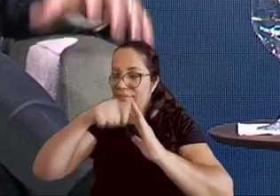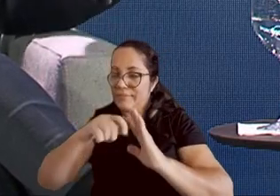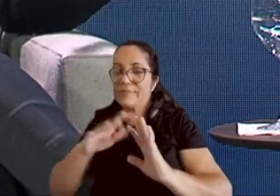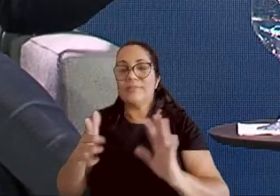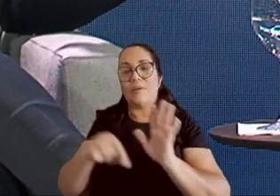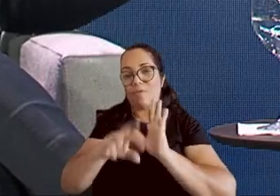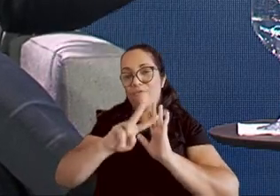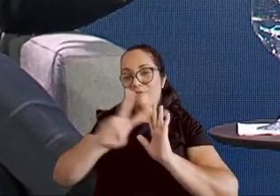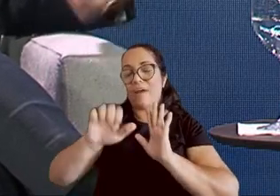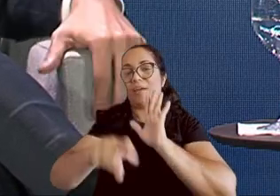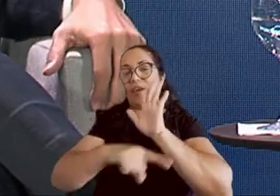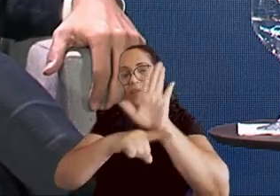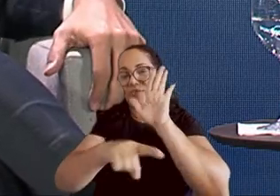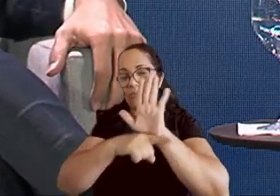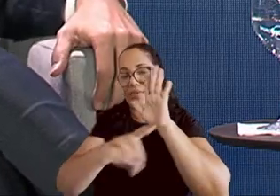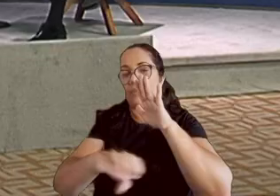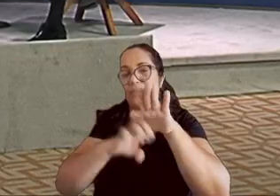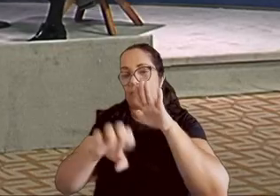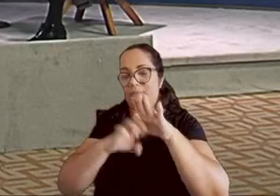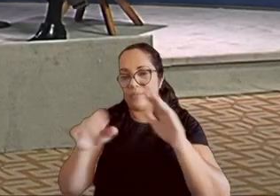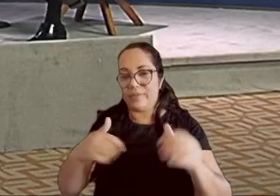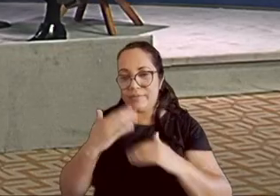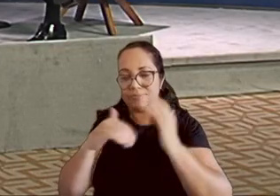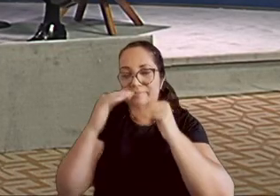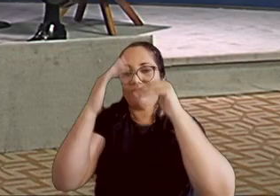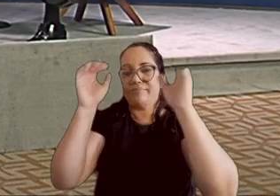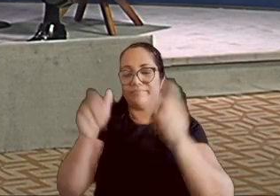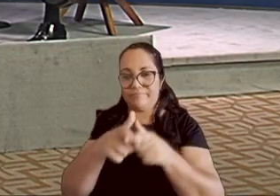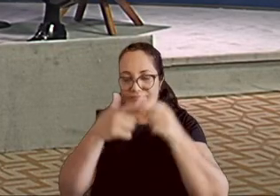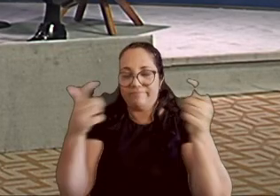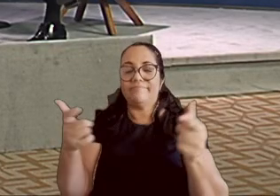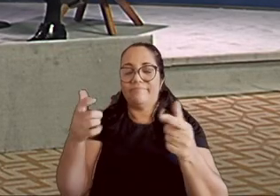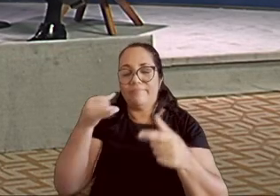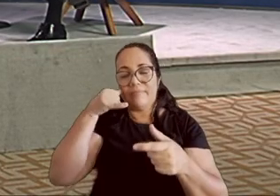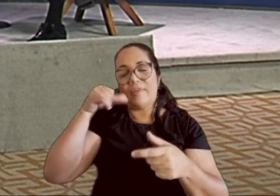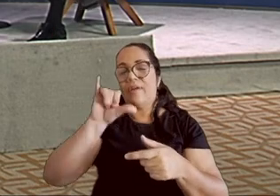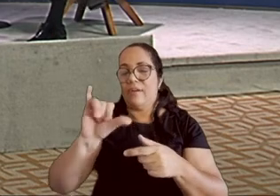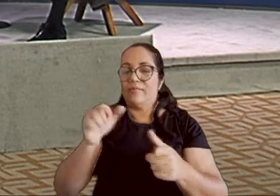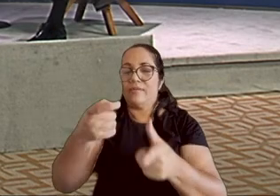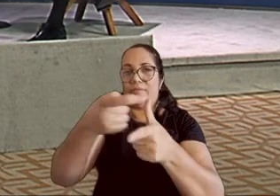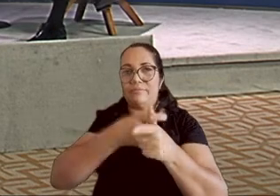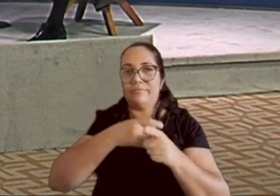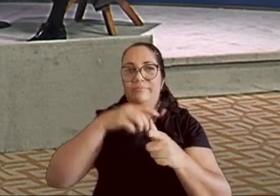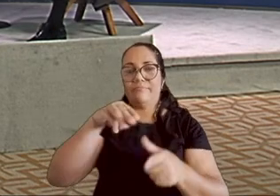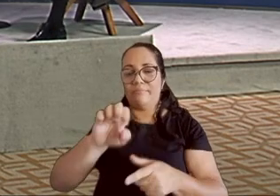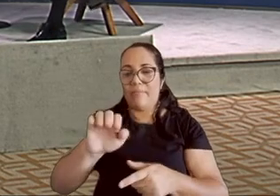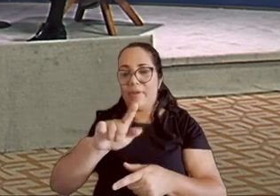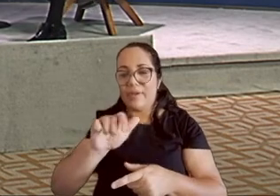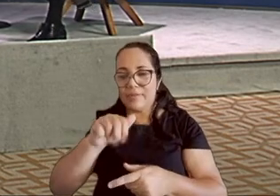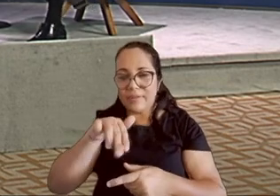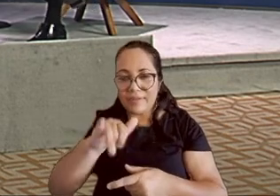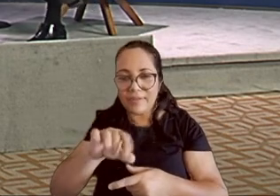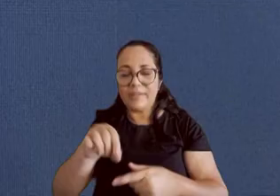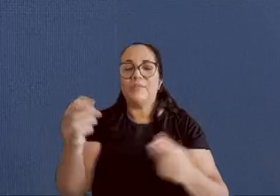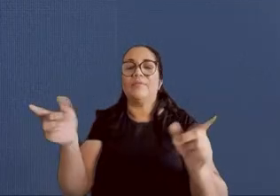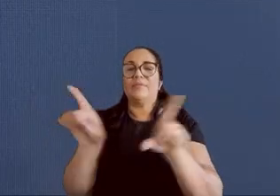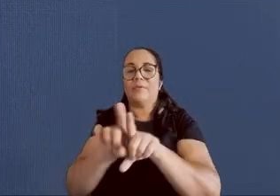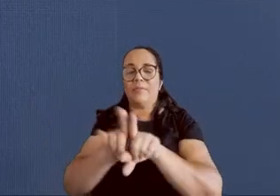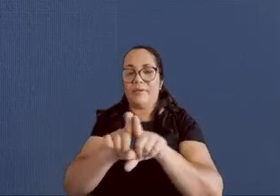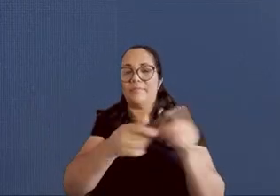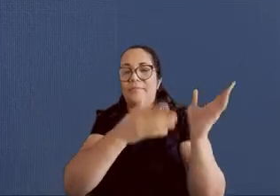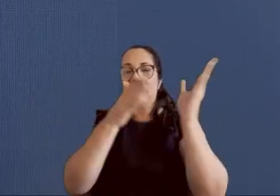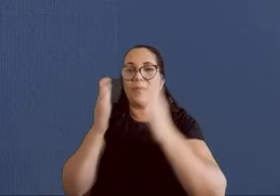a eventualmente fomentar esse mercado de dívidas mezanino e começa isso né meus aninos híbridos vamos manter já